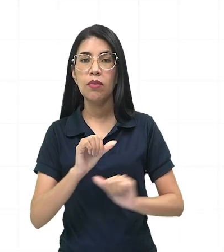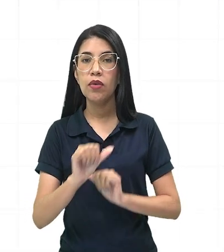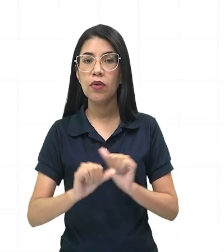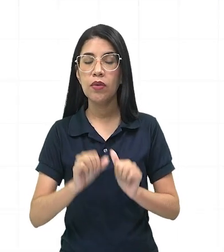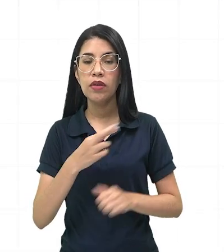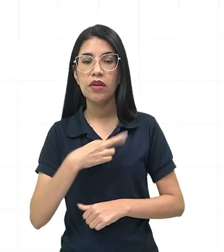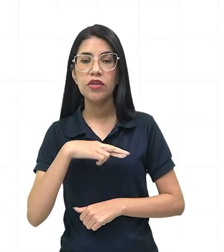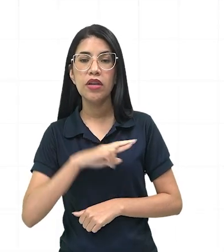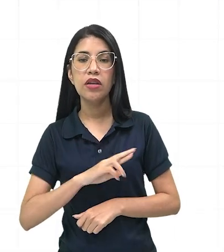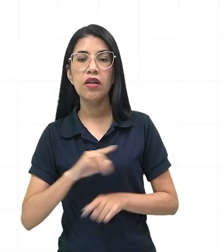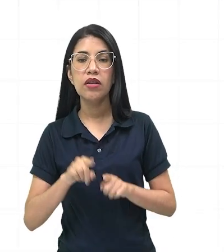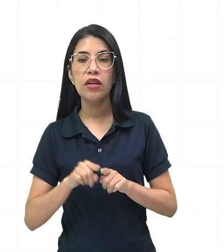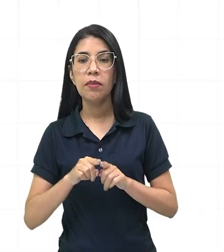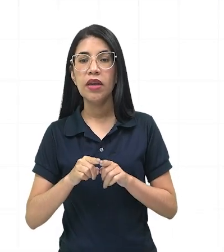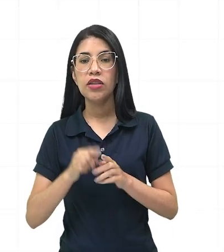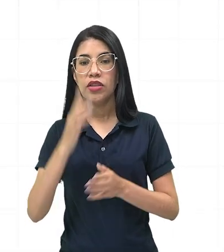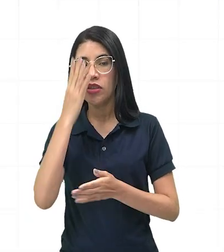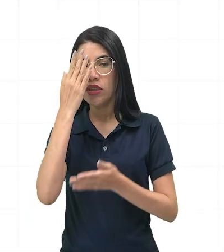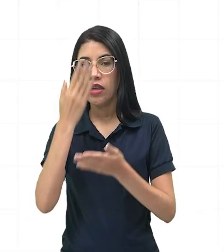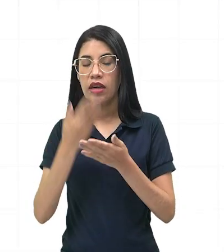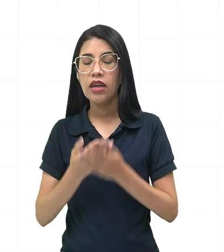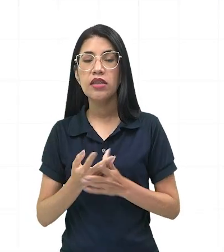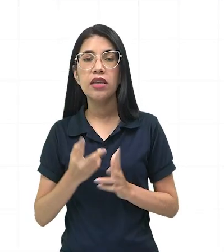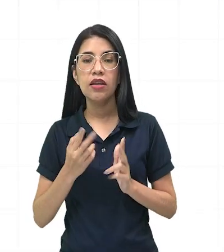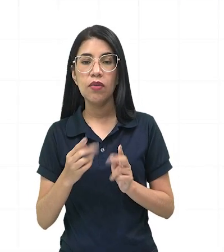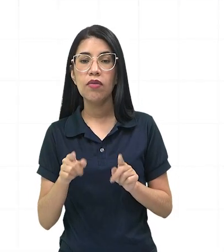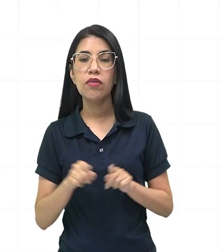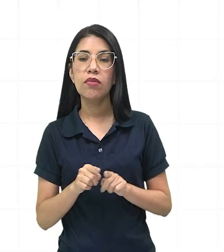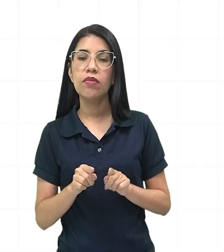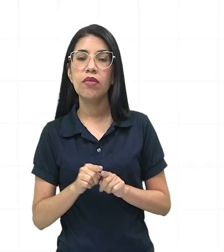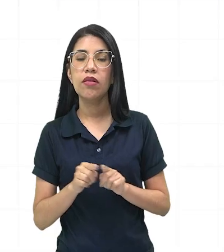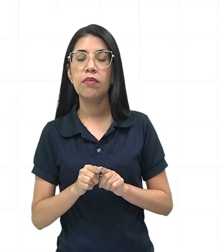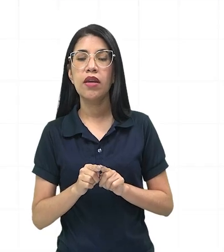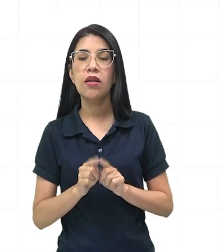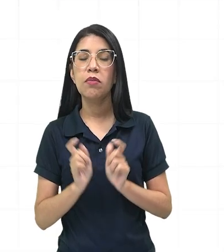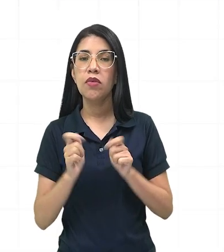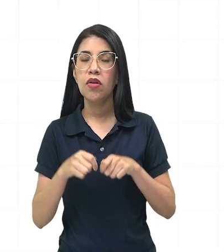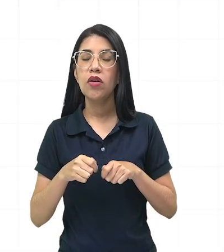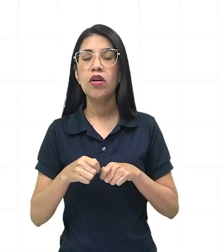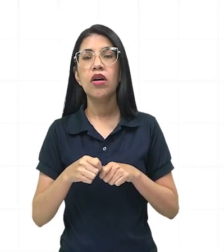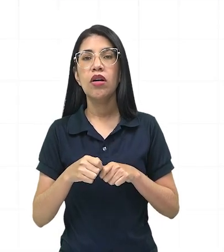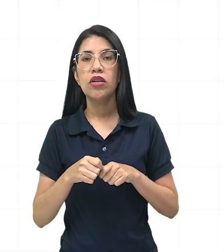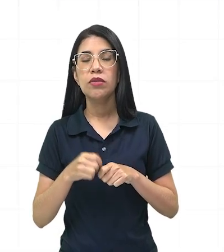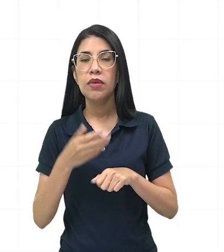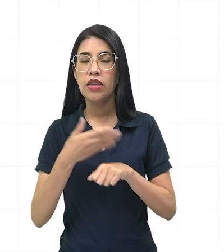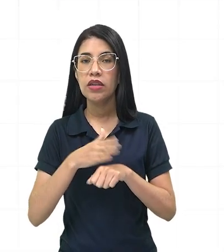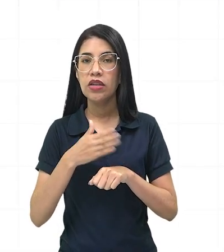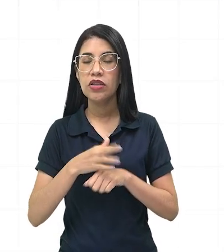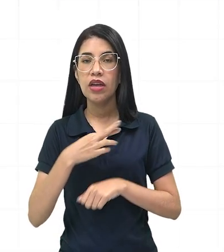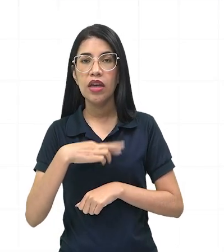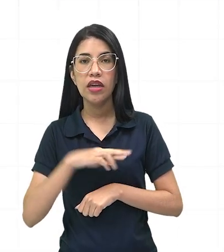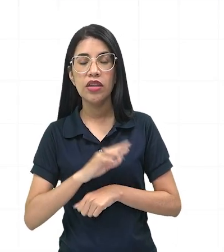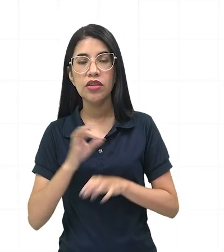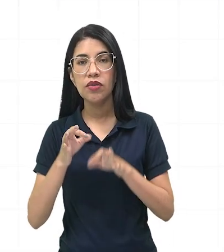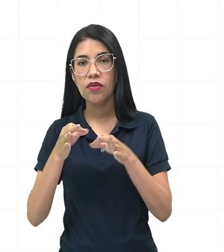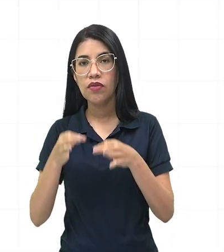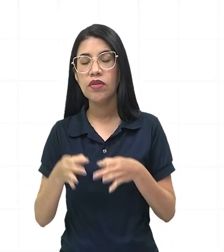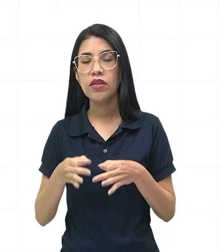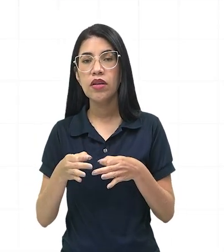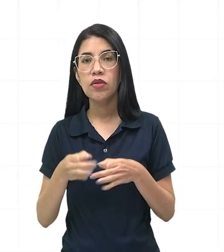religião ou de convicção, assim como a liberdade de manifestar religião ou